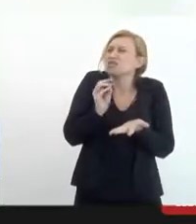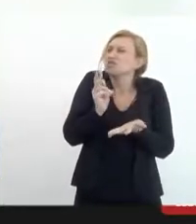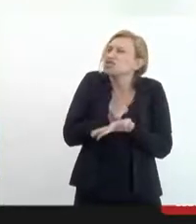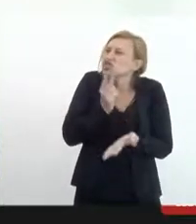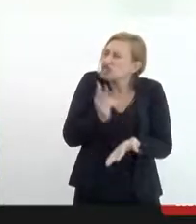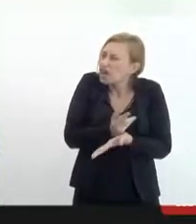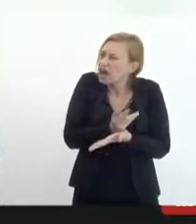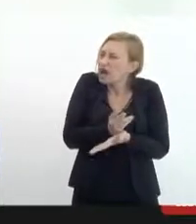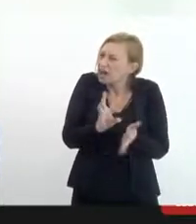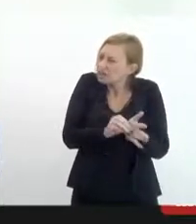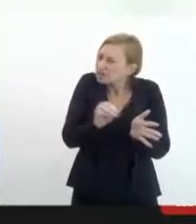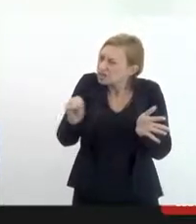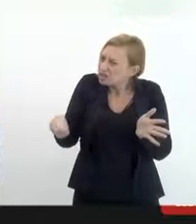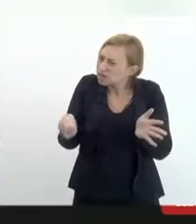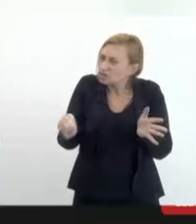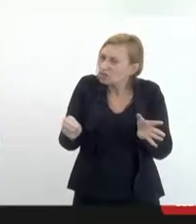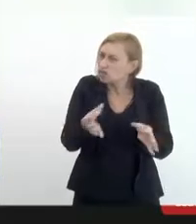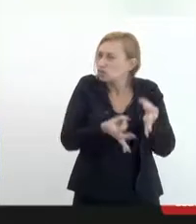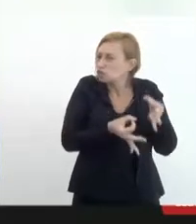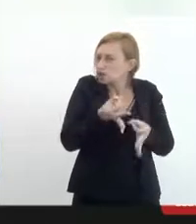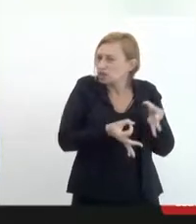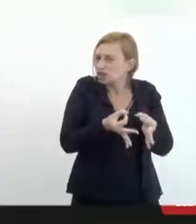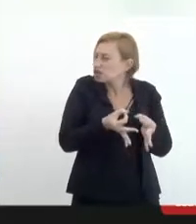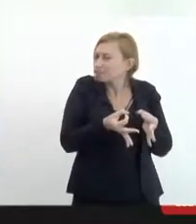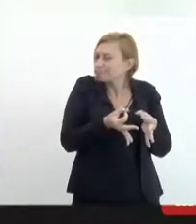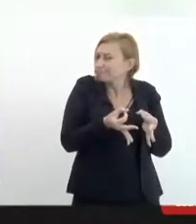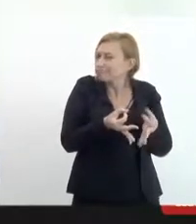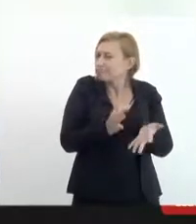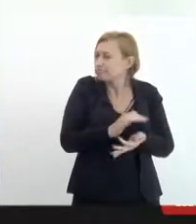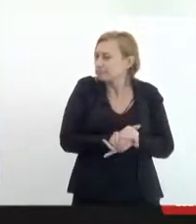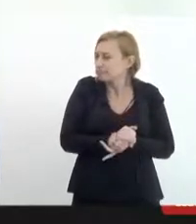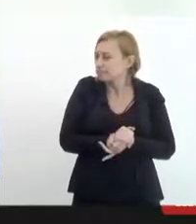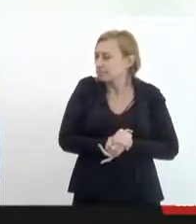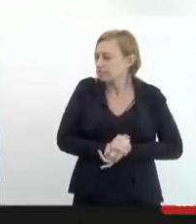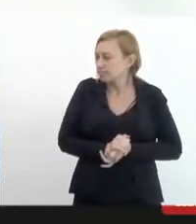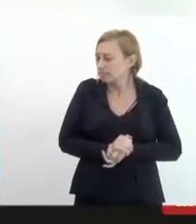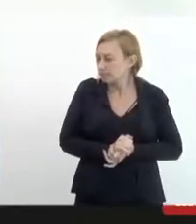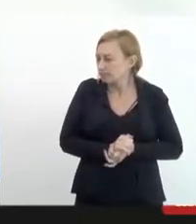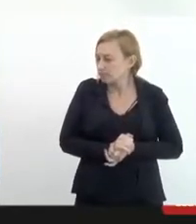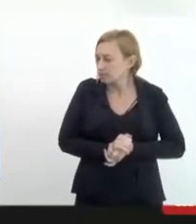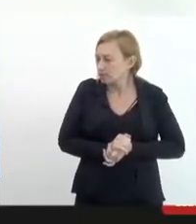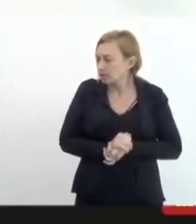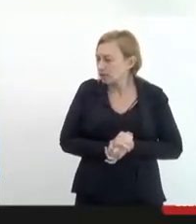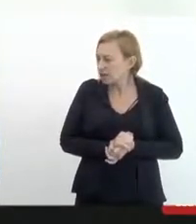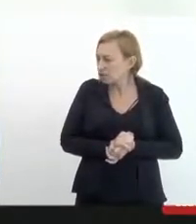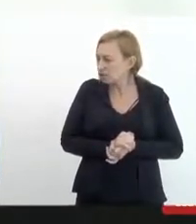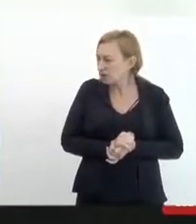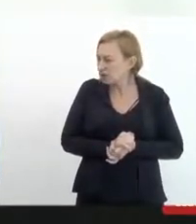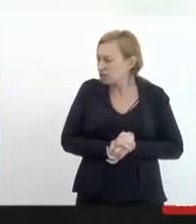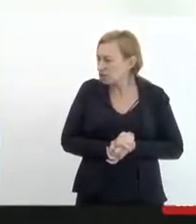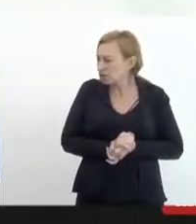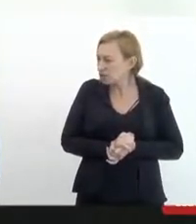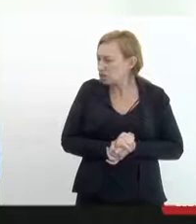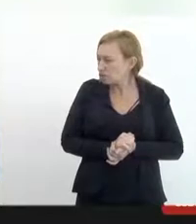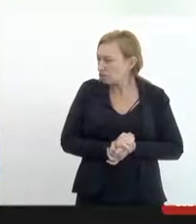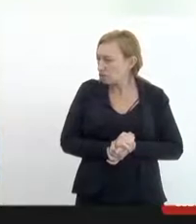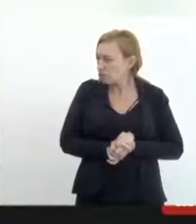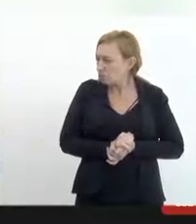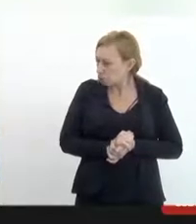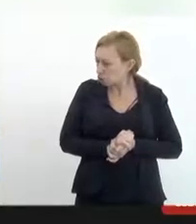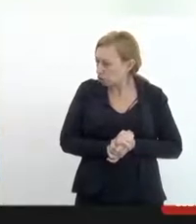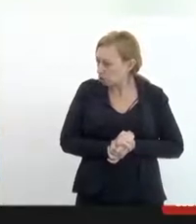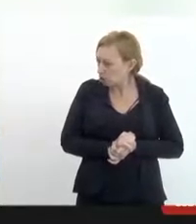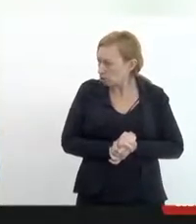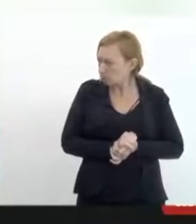quanto a transação jurídica não é irregular. Para que parte dessas dívidas pudesse ser